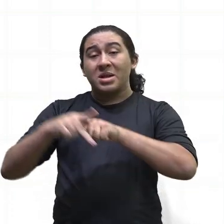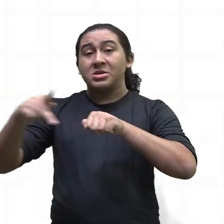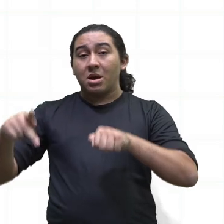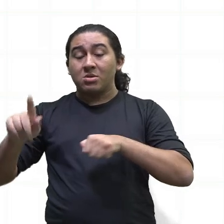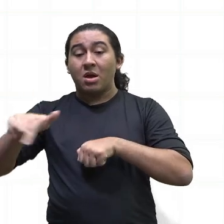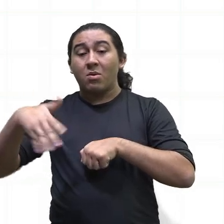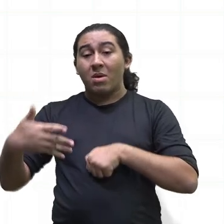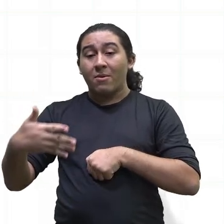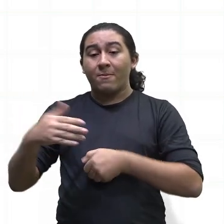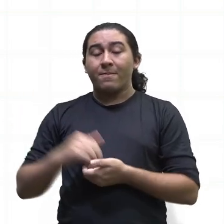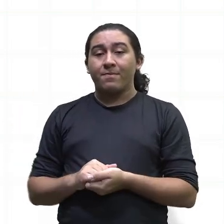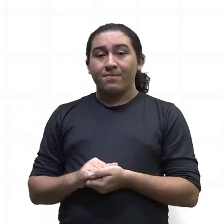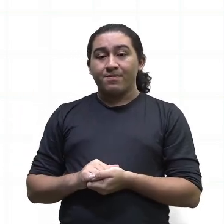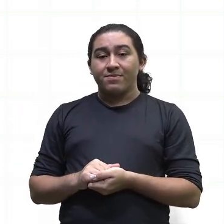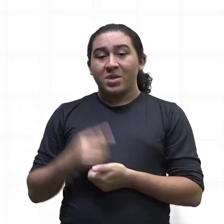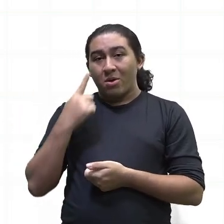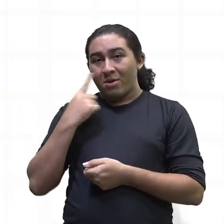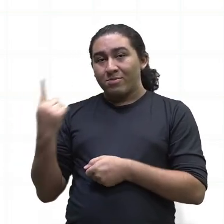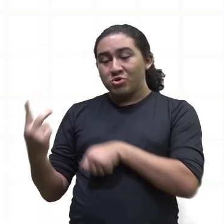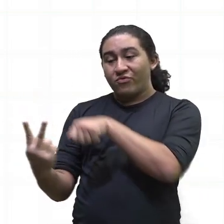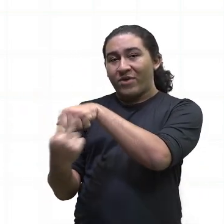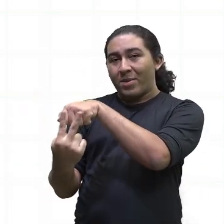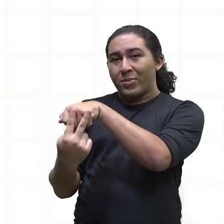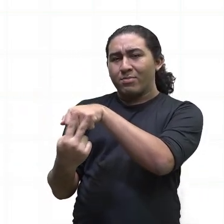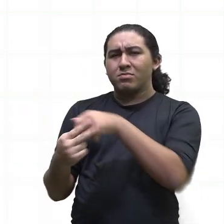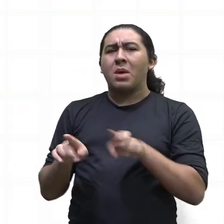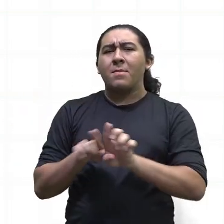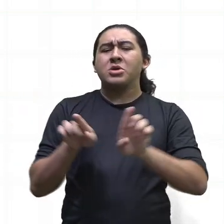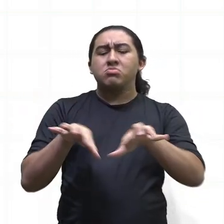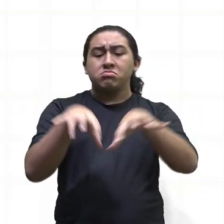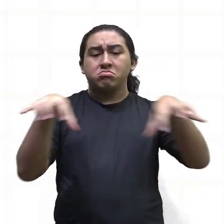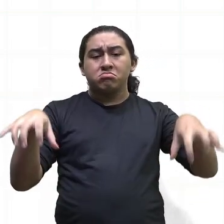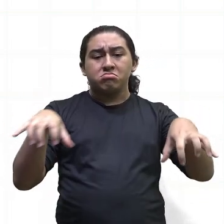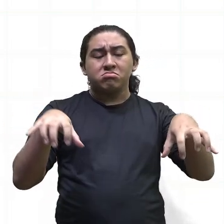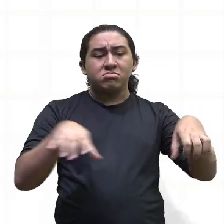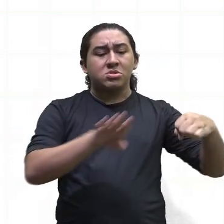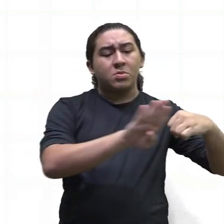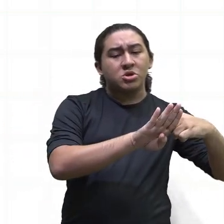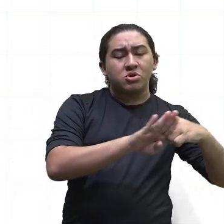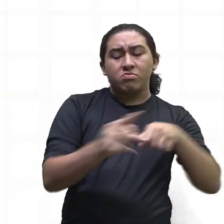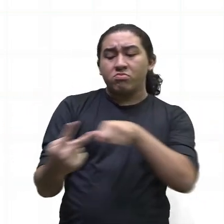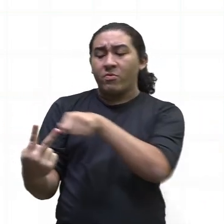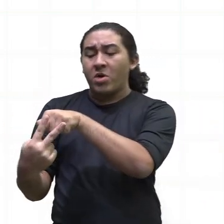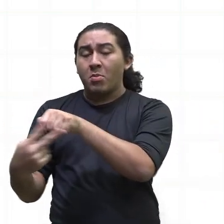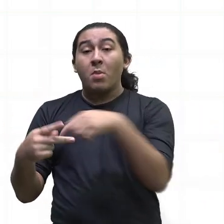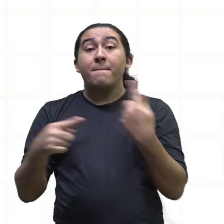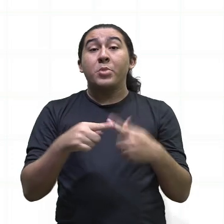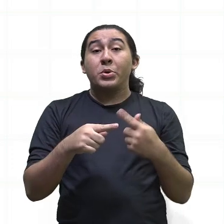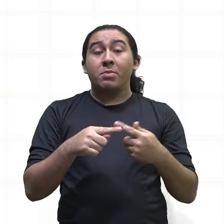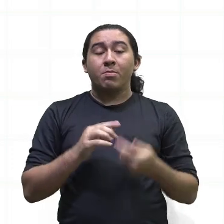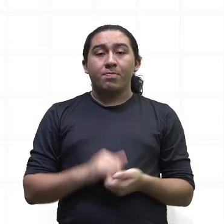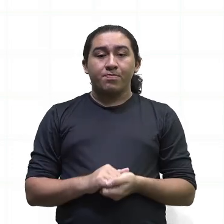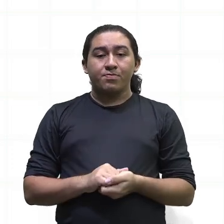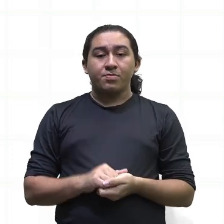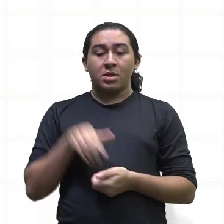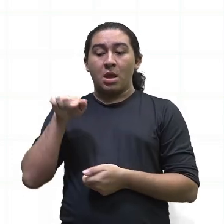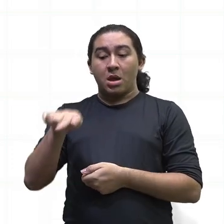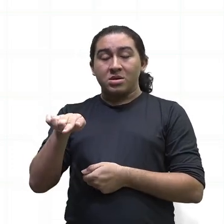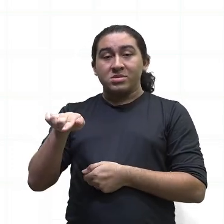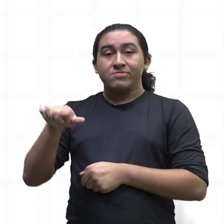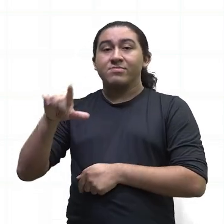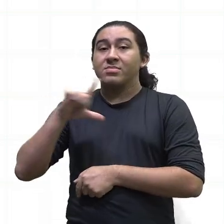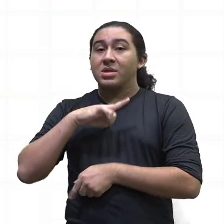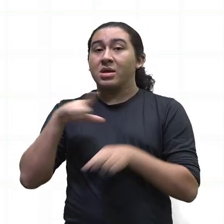nosso sintagma verbal. Por que é o sintagma verbal? Porque dentro desse predicado vai